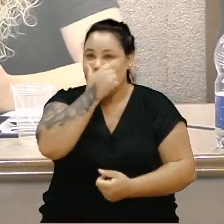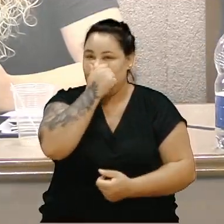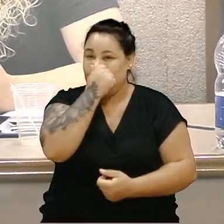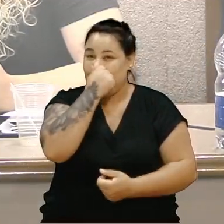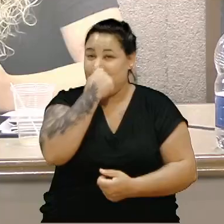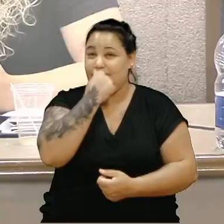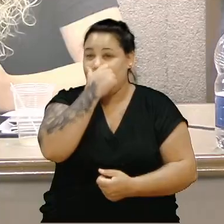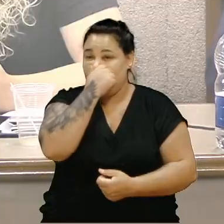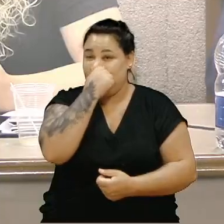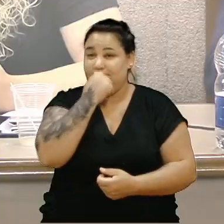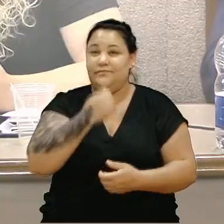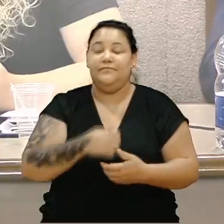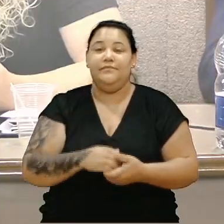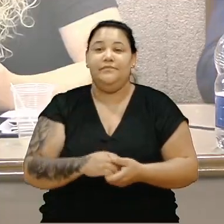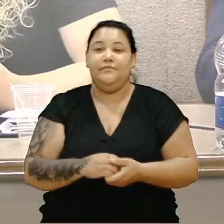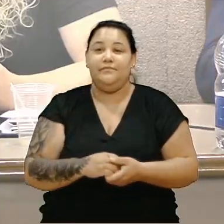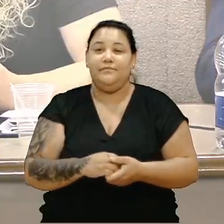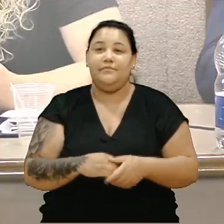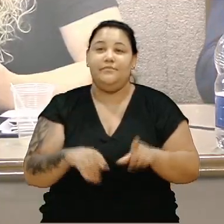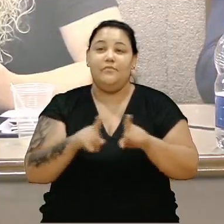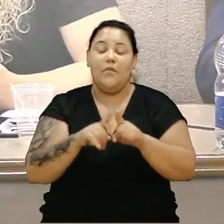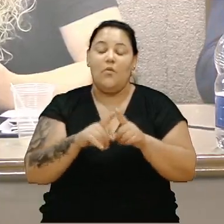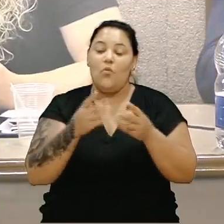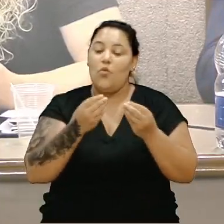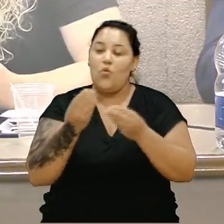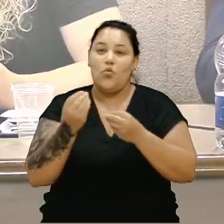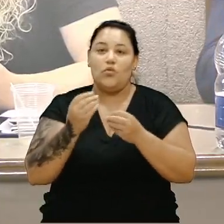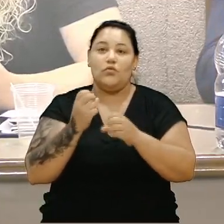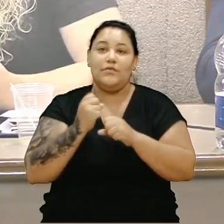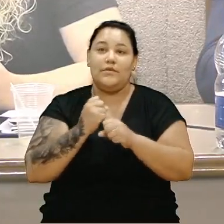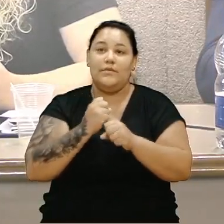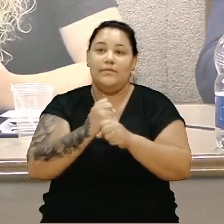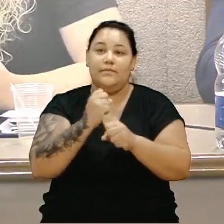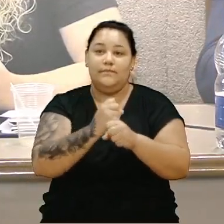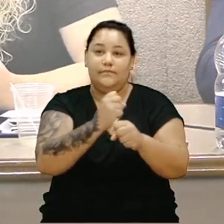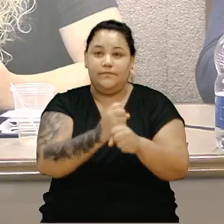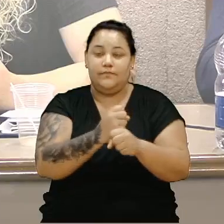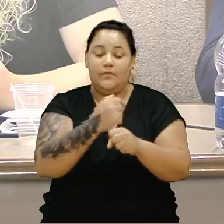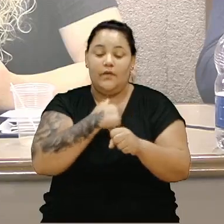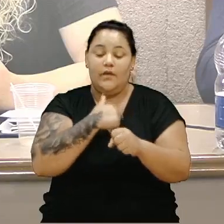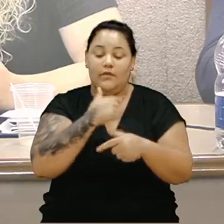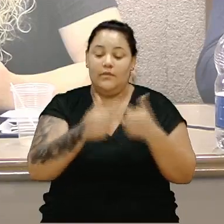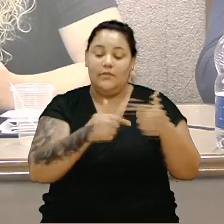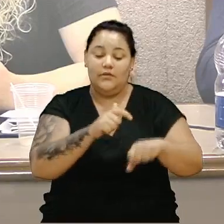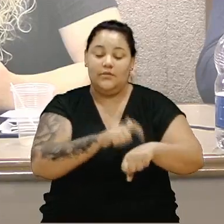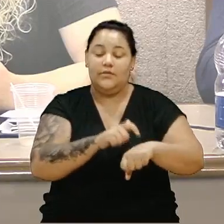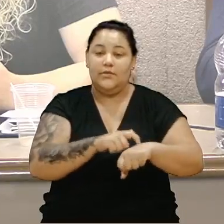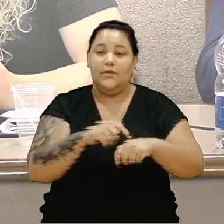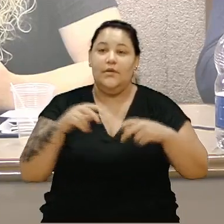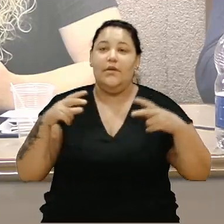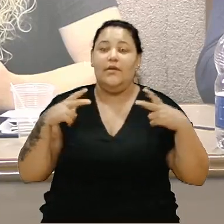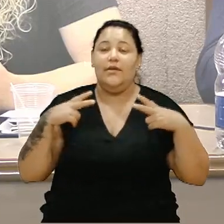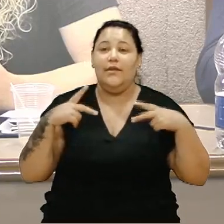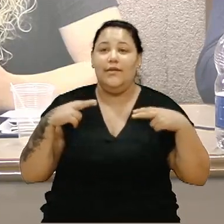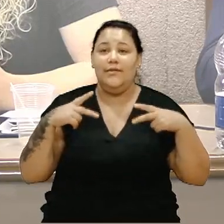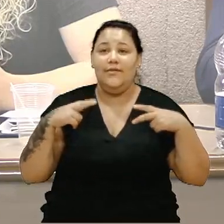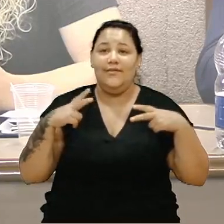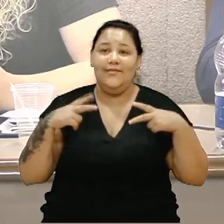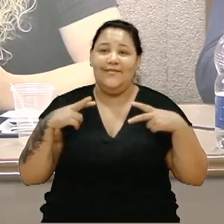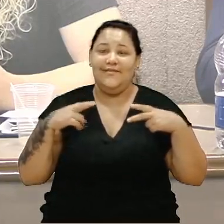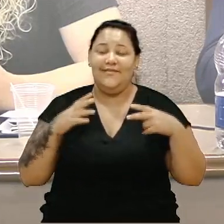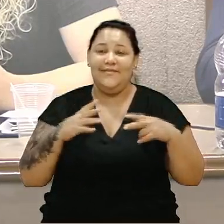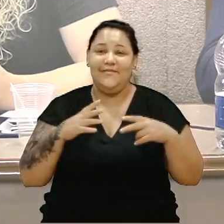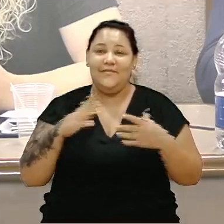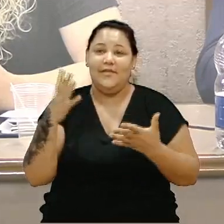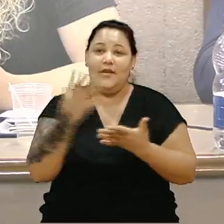Então, por muitos e muitos anos, eu atuei, inclusive nos horários de folga, fazendo resgate de animais. Né?